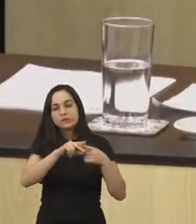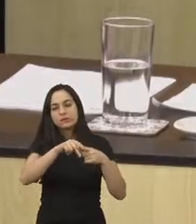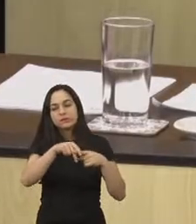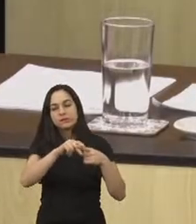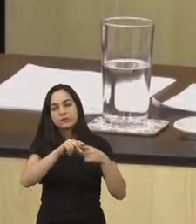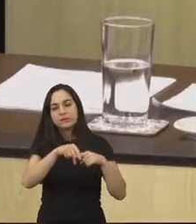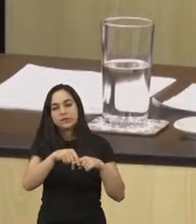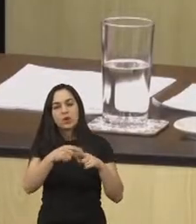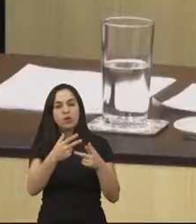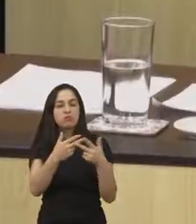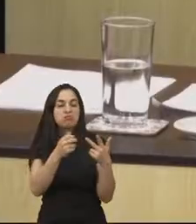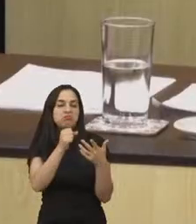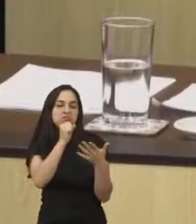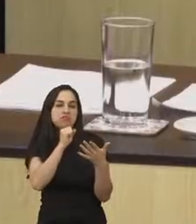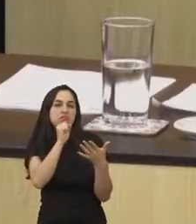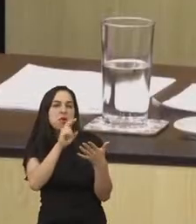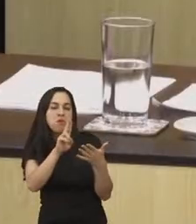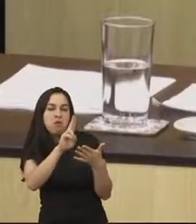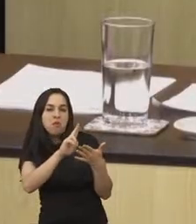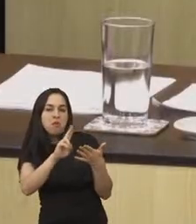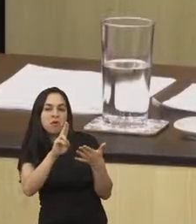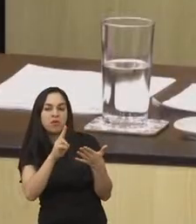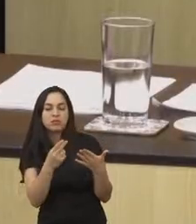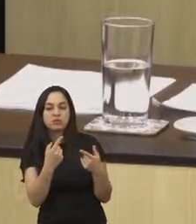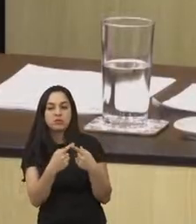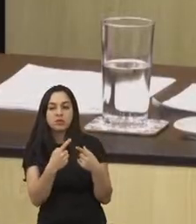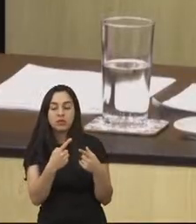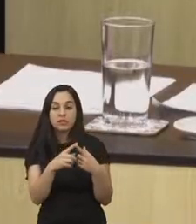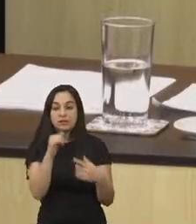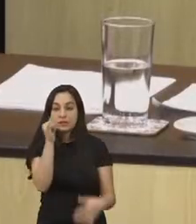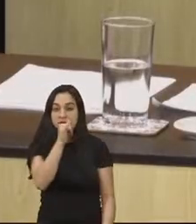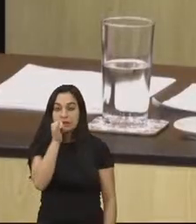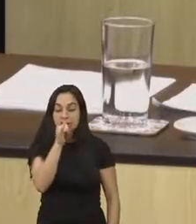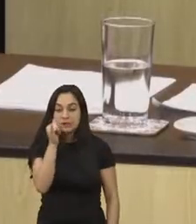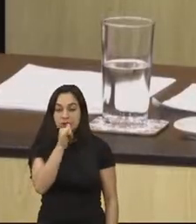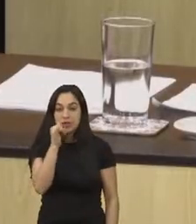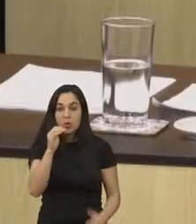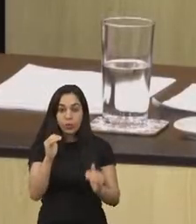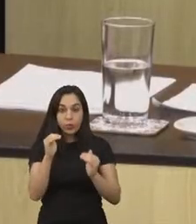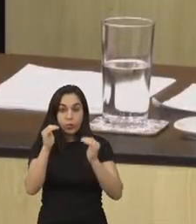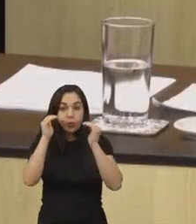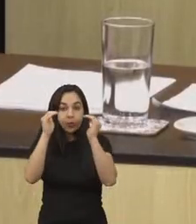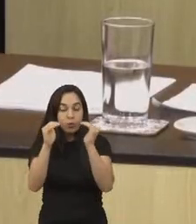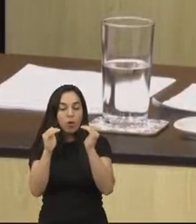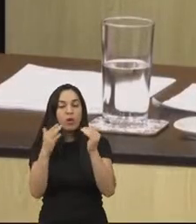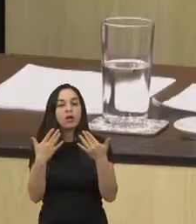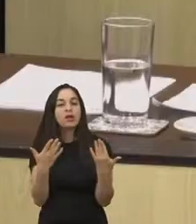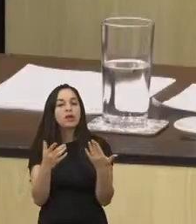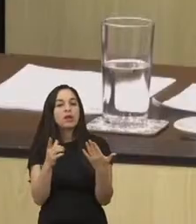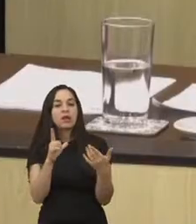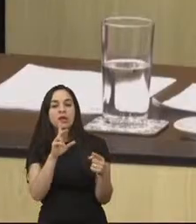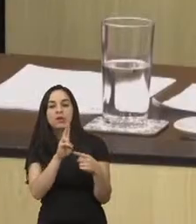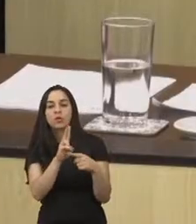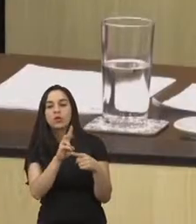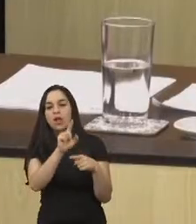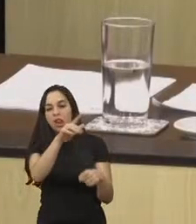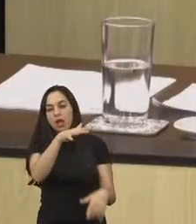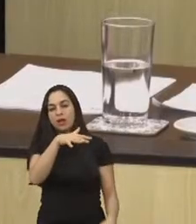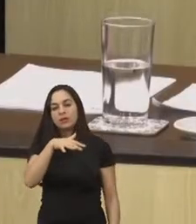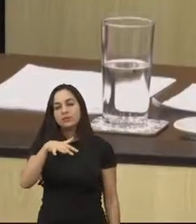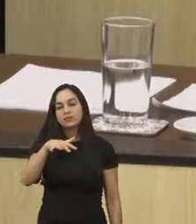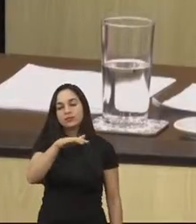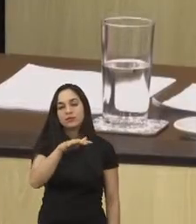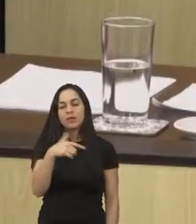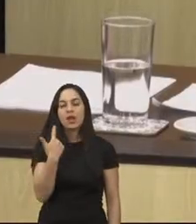dispositivos antigos ou ocorrência de sobrecargas na rede elétrica que atende aquela área. Solicitamos